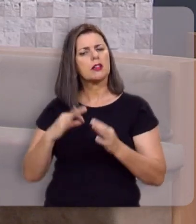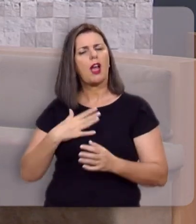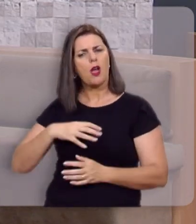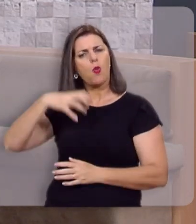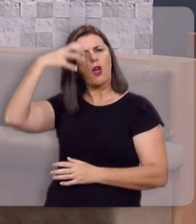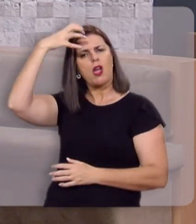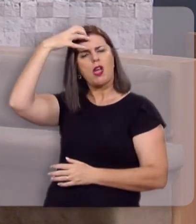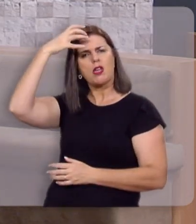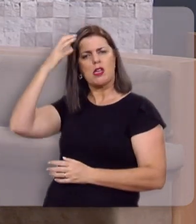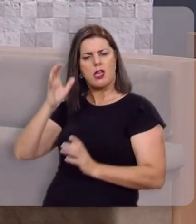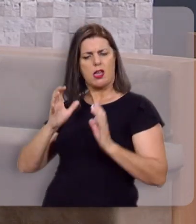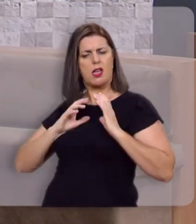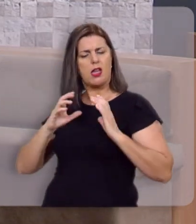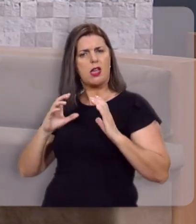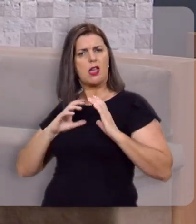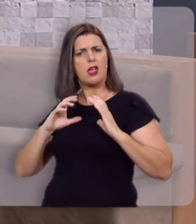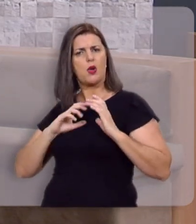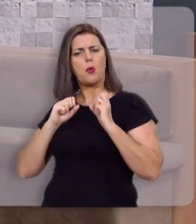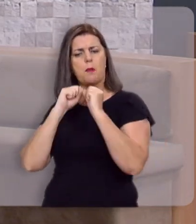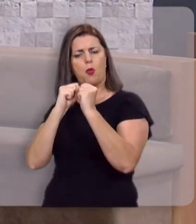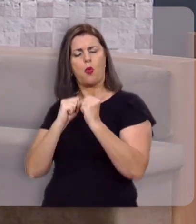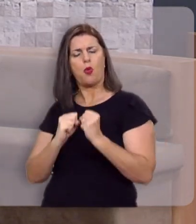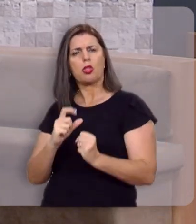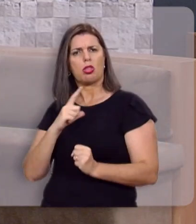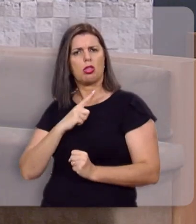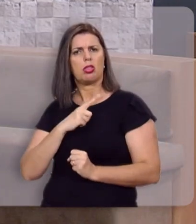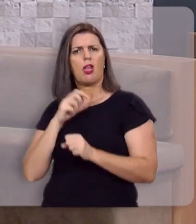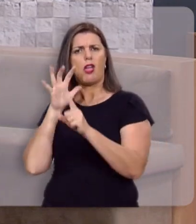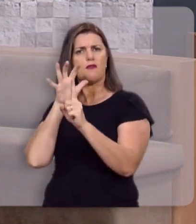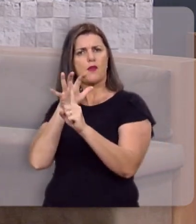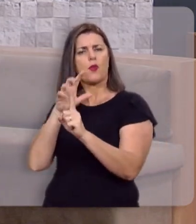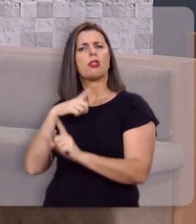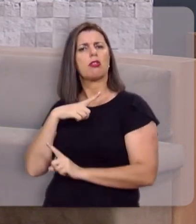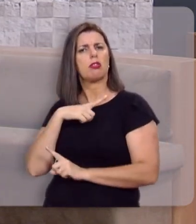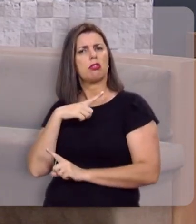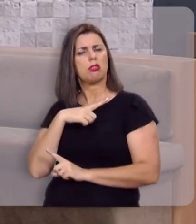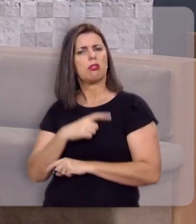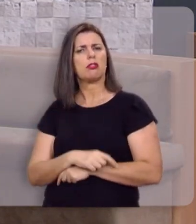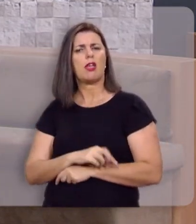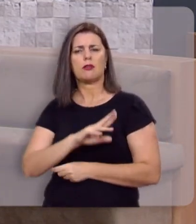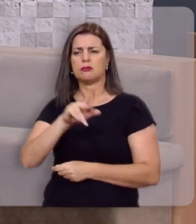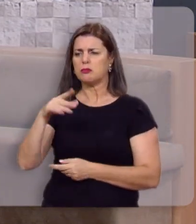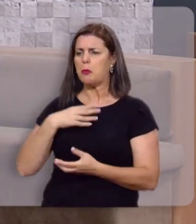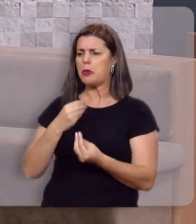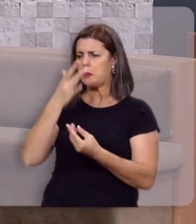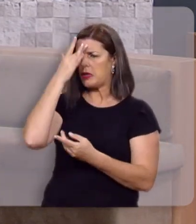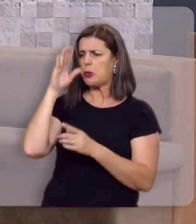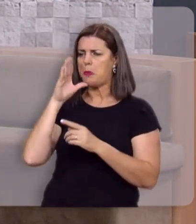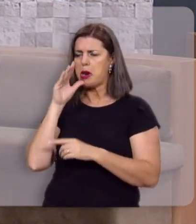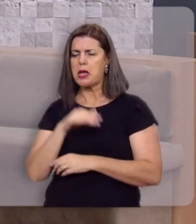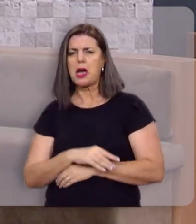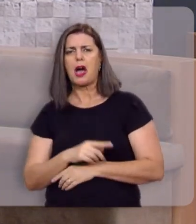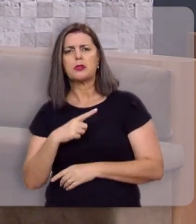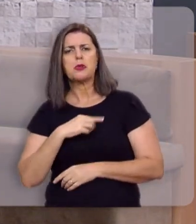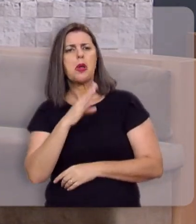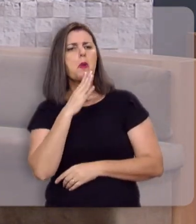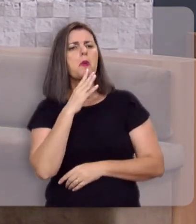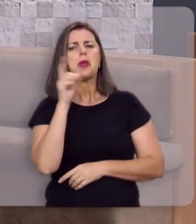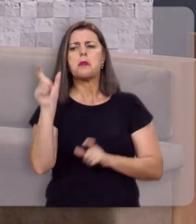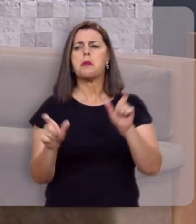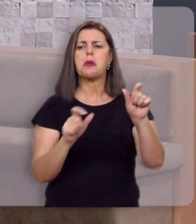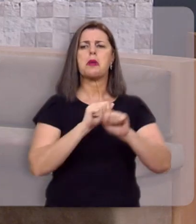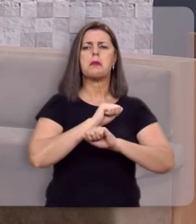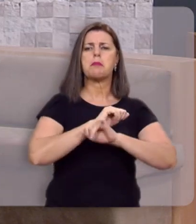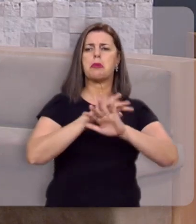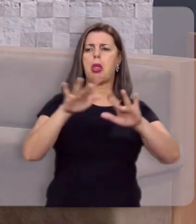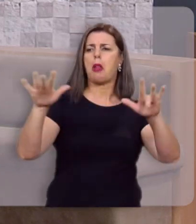admitindo, ele é um rei, ele é rico, ele é poderoso, ele tem influência, ele tem muita gente a seu serviço, ele tem